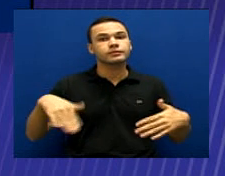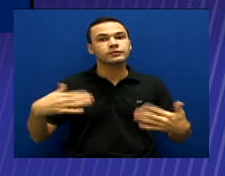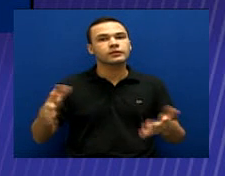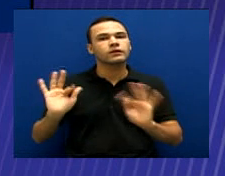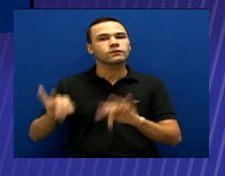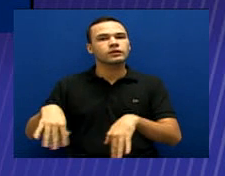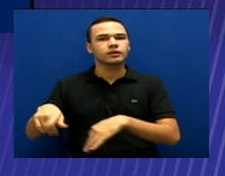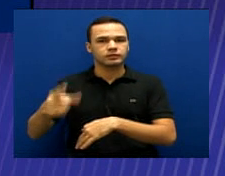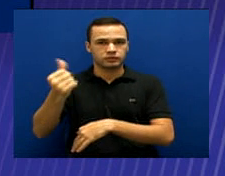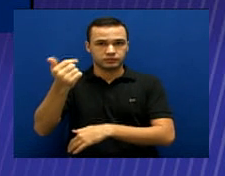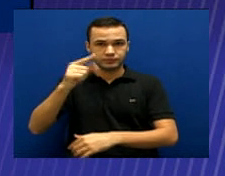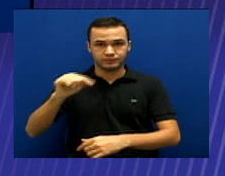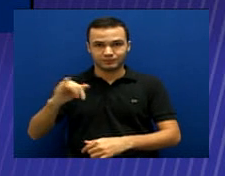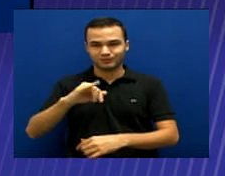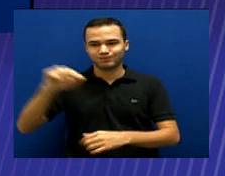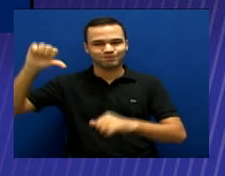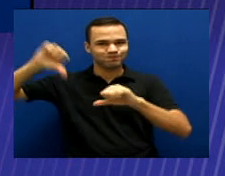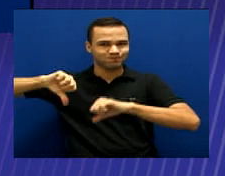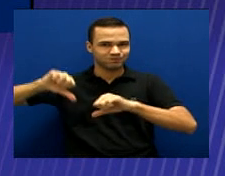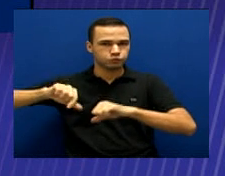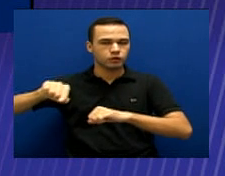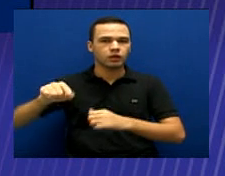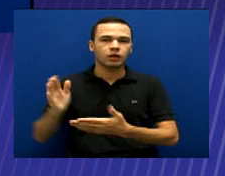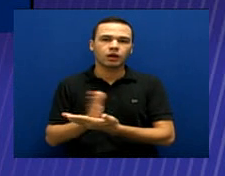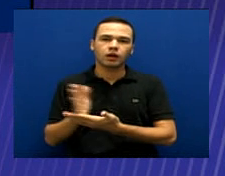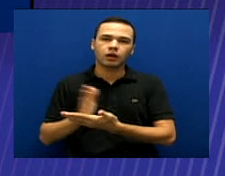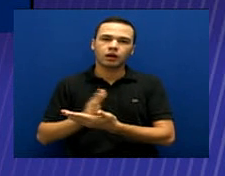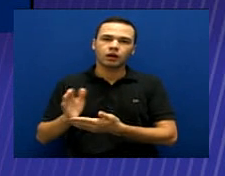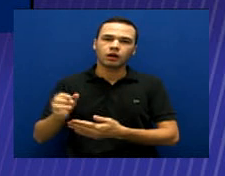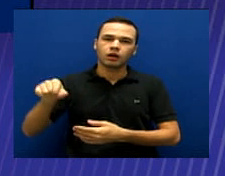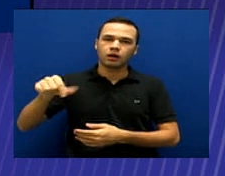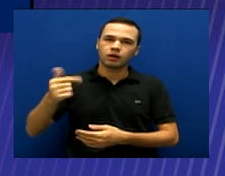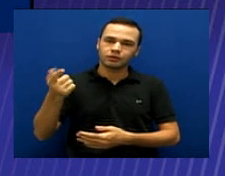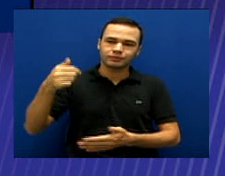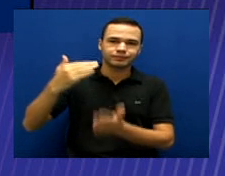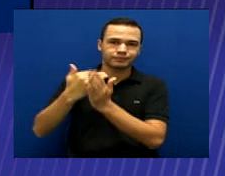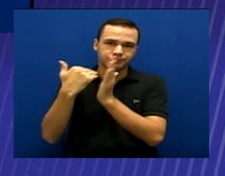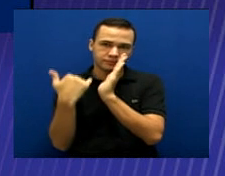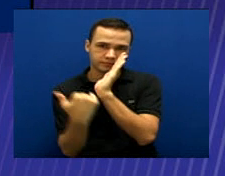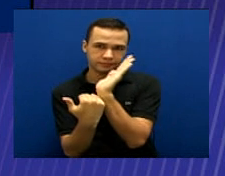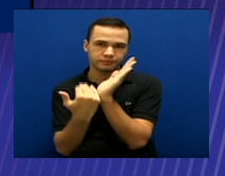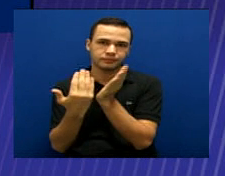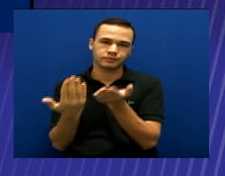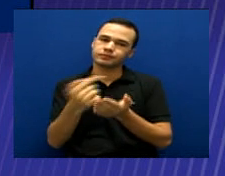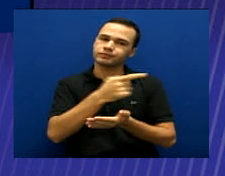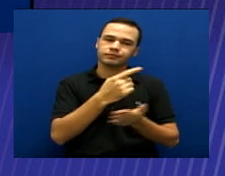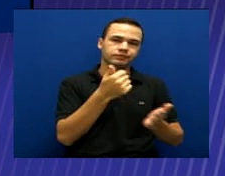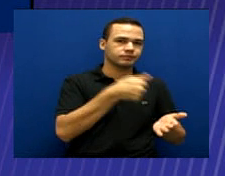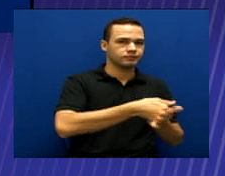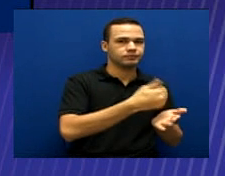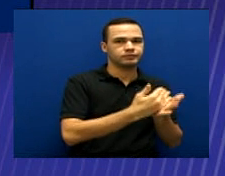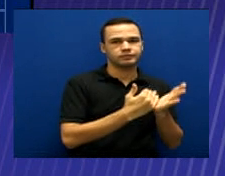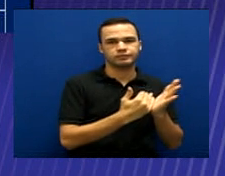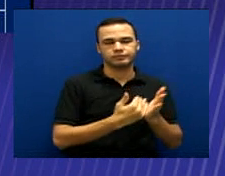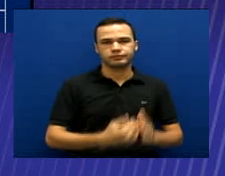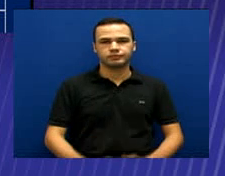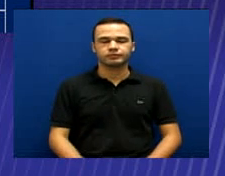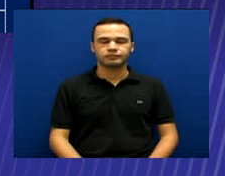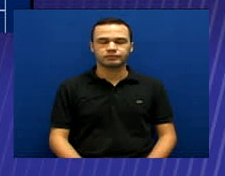primário negativo indica que as receitas não financeiras foram menores que as despesas não financeiras